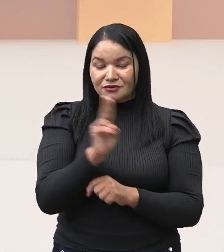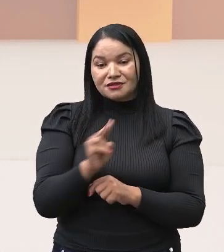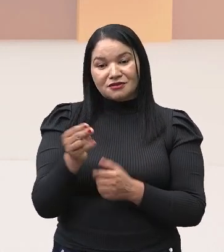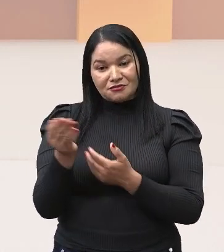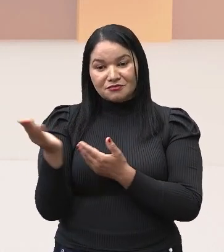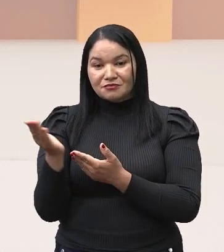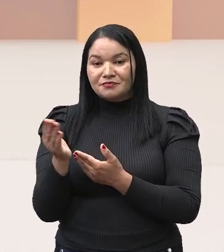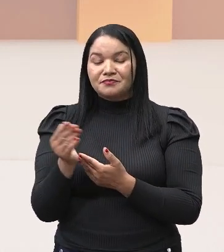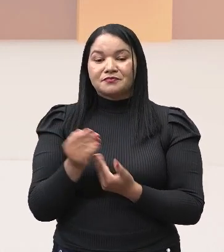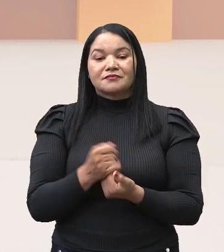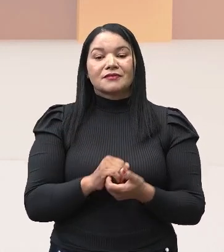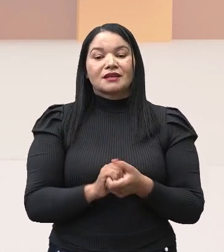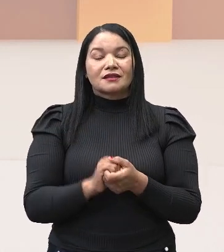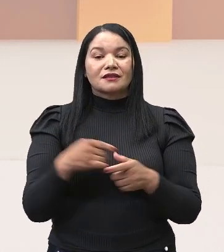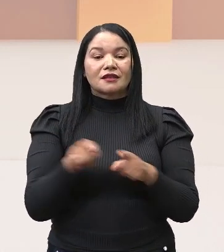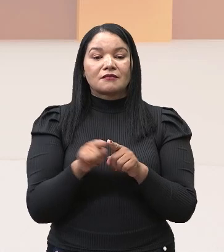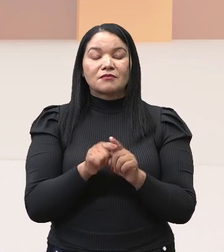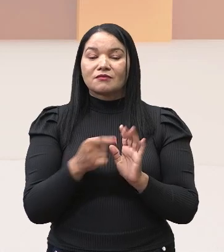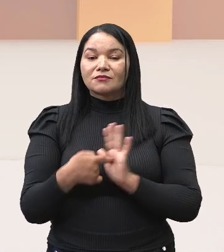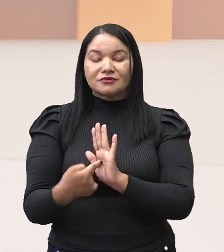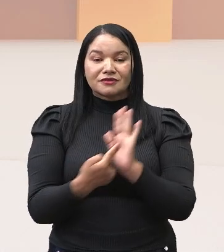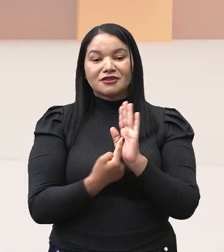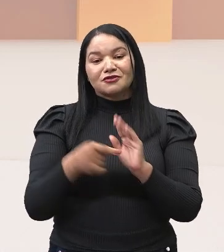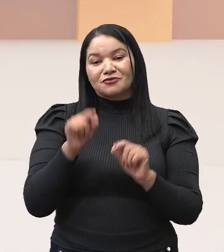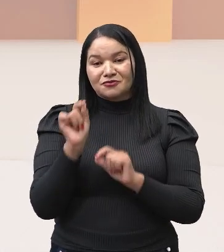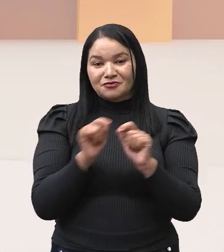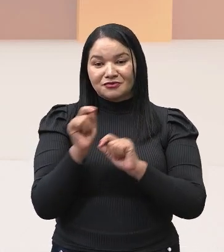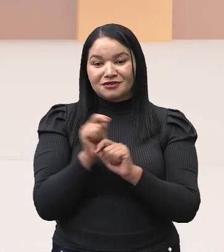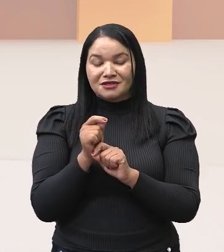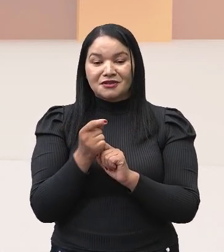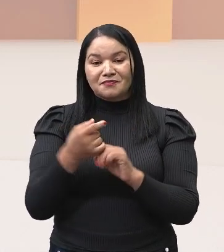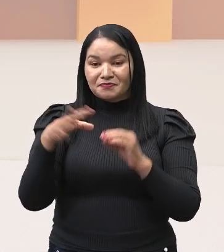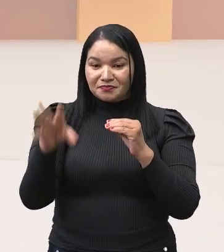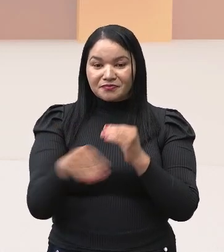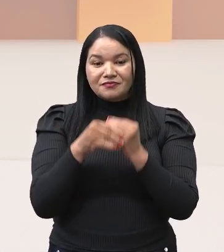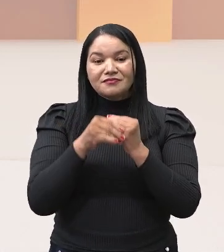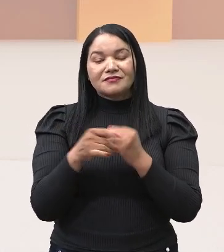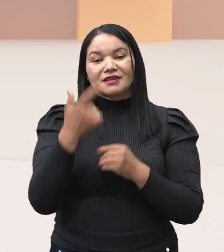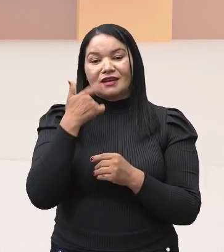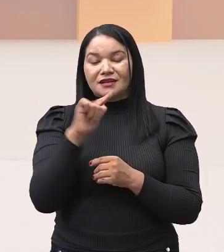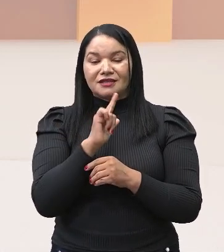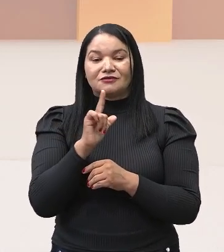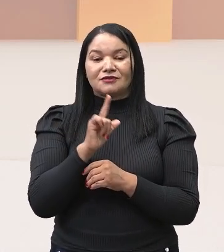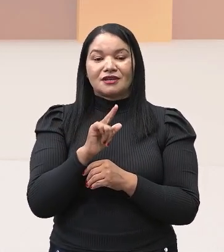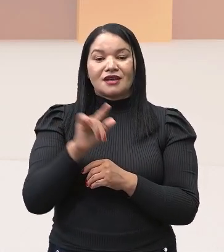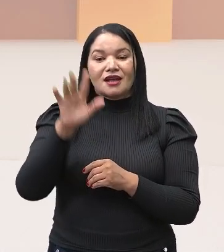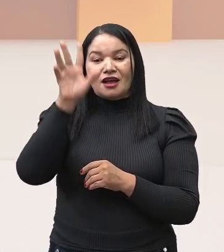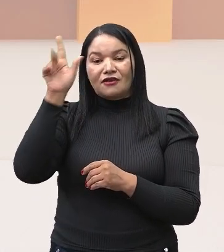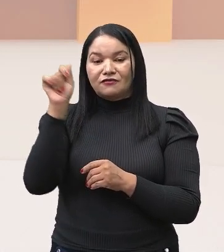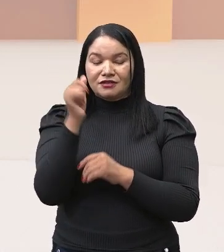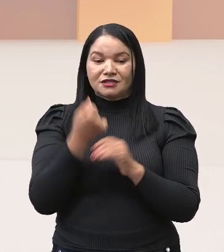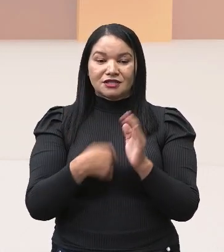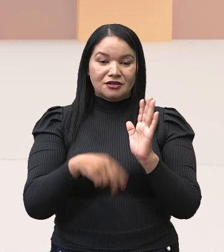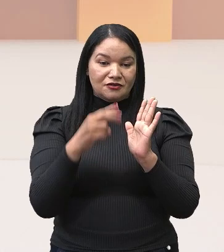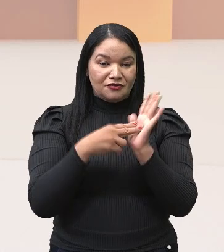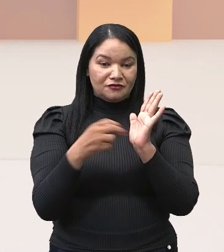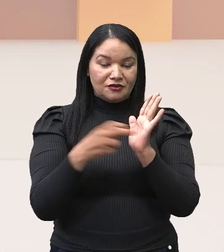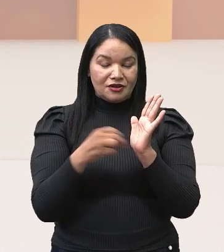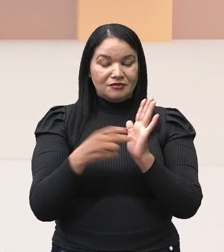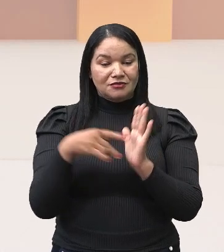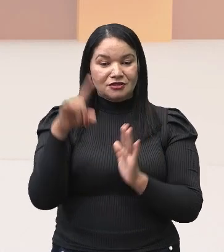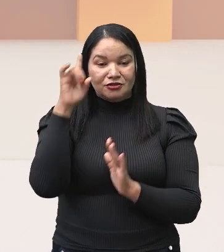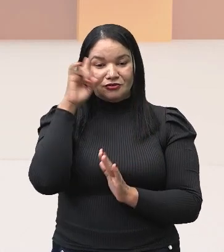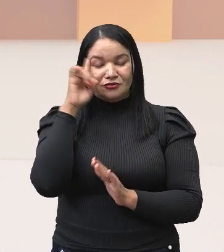aqui, demonstrando a integração das línguas africanas no vocabulário